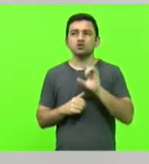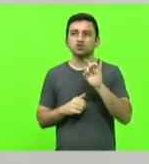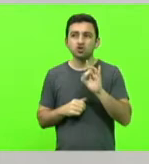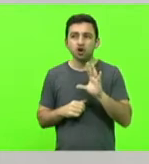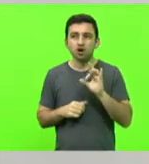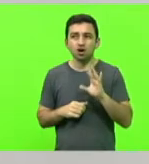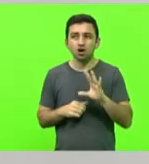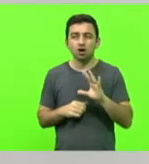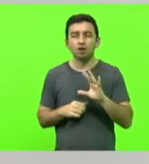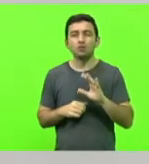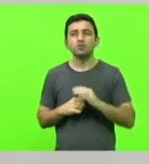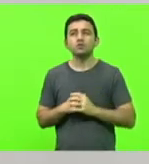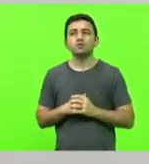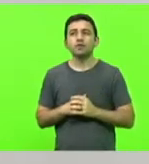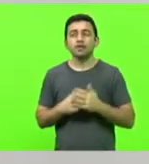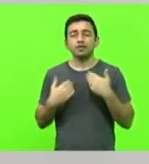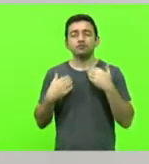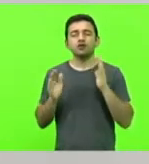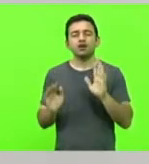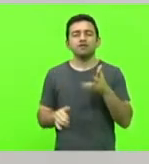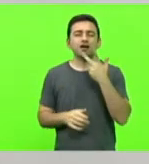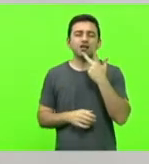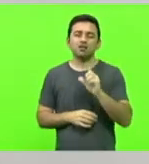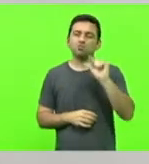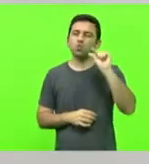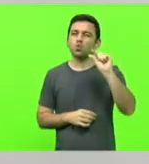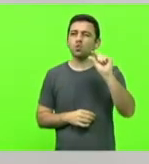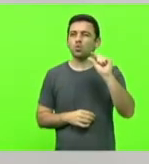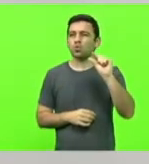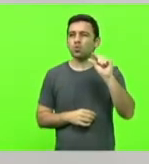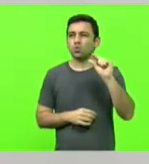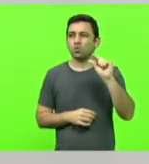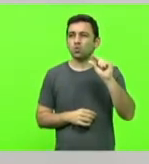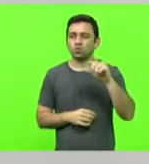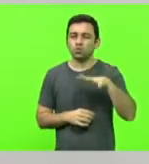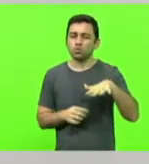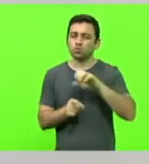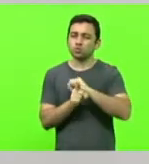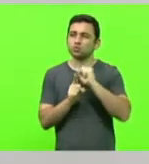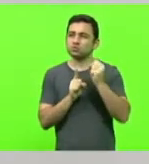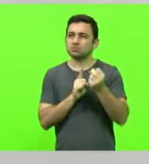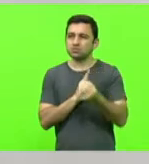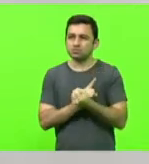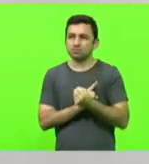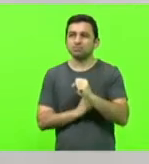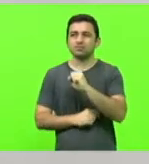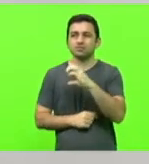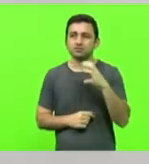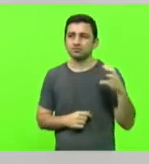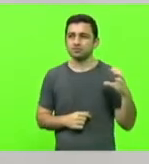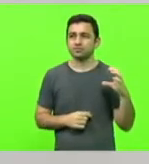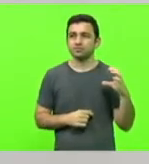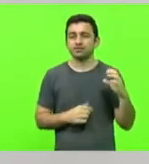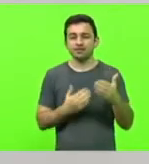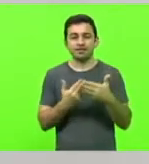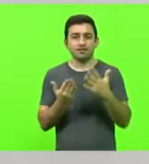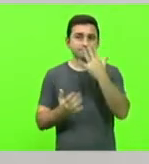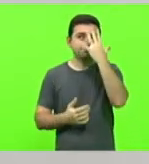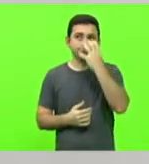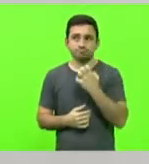Como eu disse no início da minha fala, uma pequena parcela da sociedade catarinense leva a sério